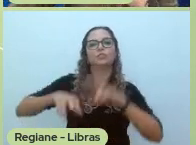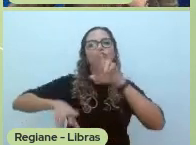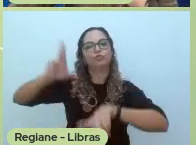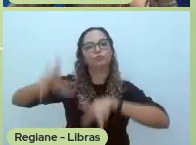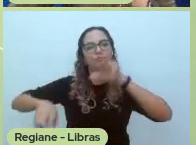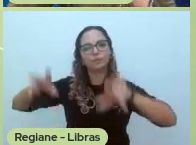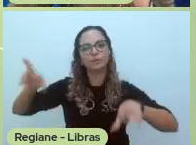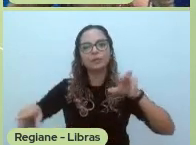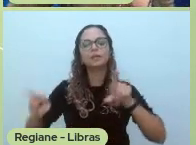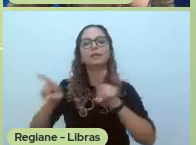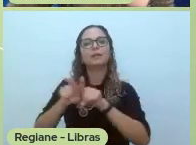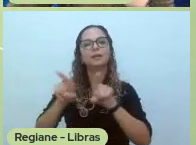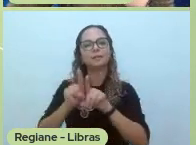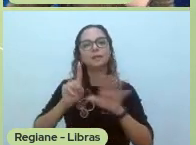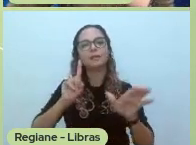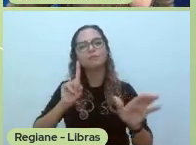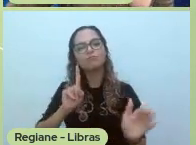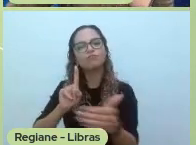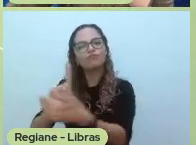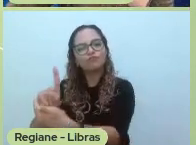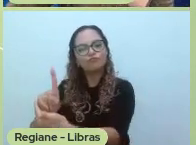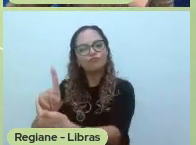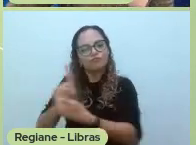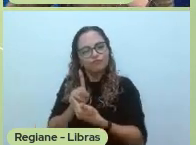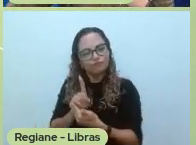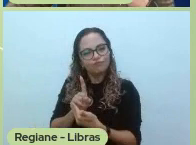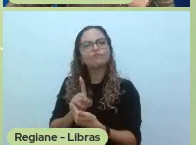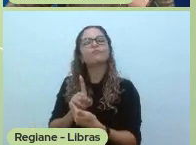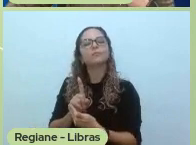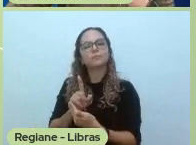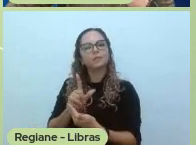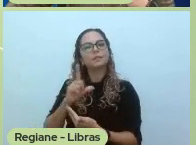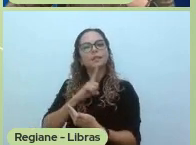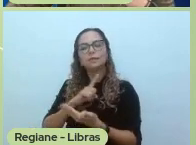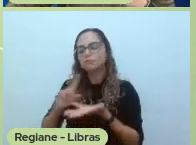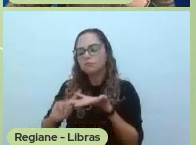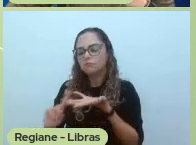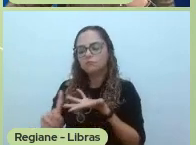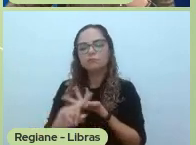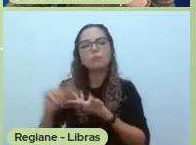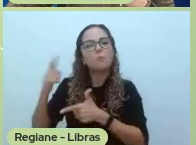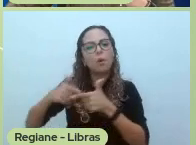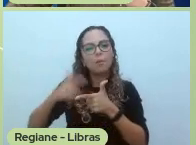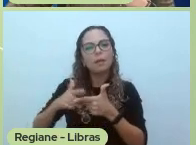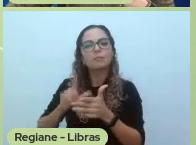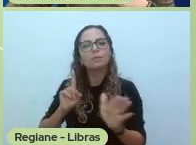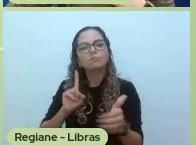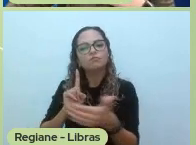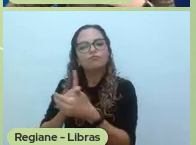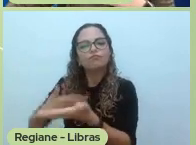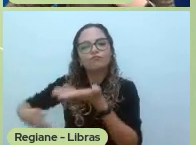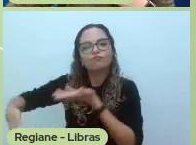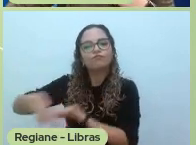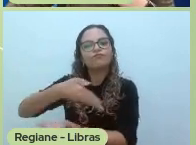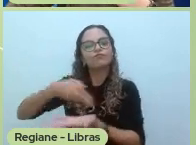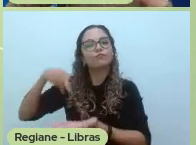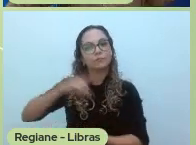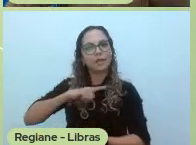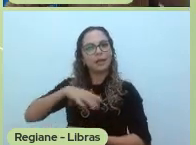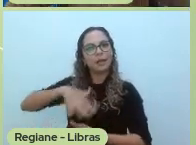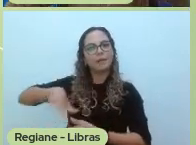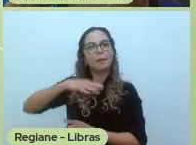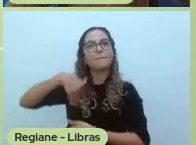do acolhimento, das dores da companhia, a gente cria um ambiente mais colaborativo e